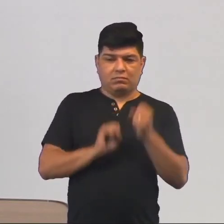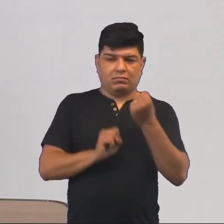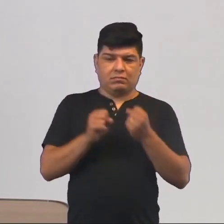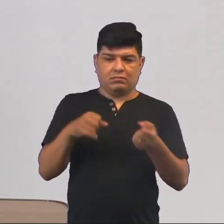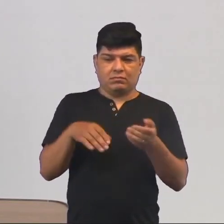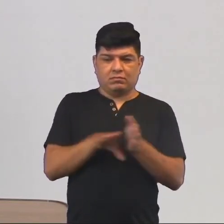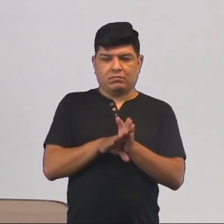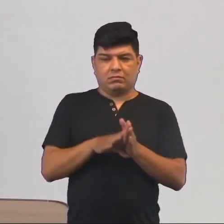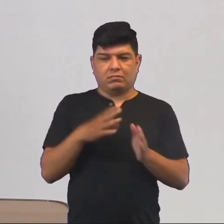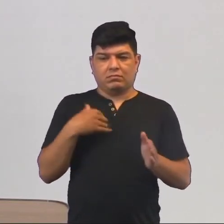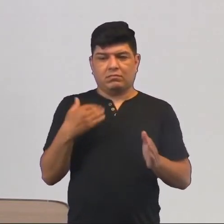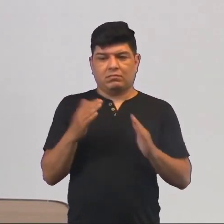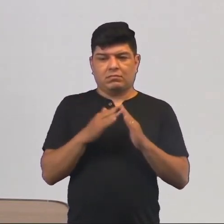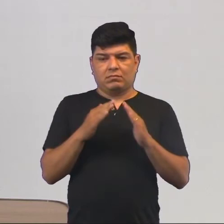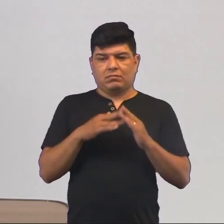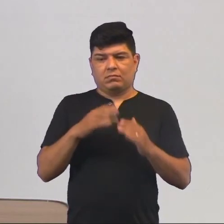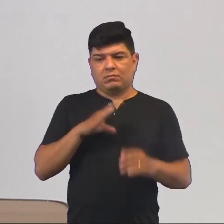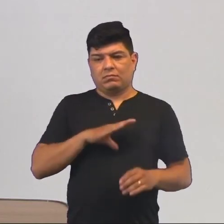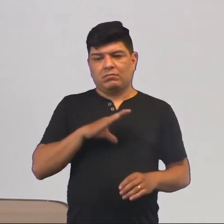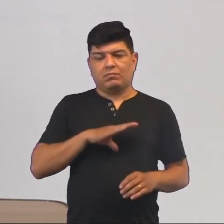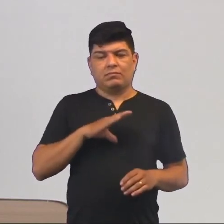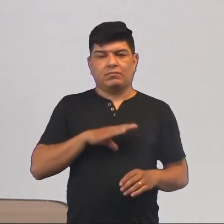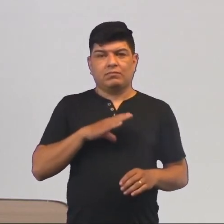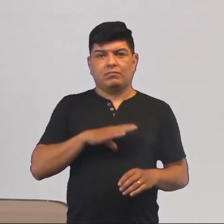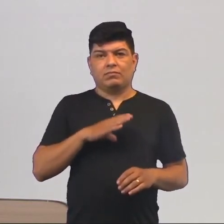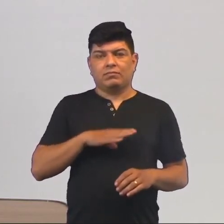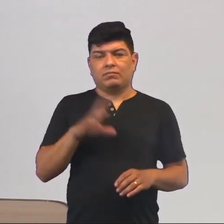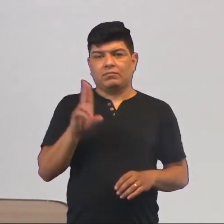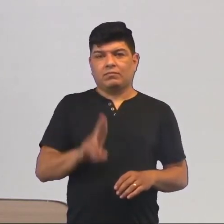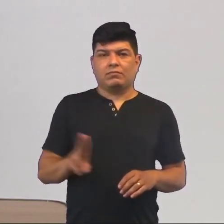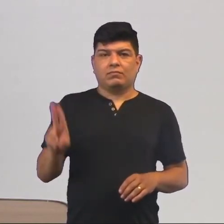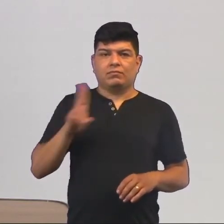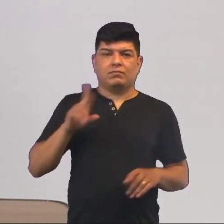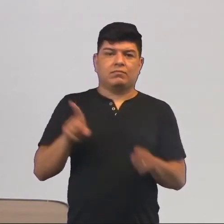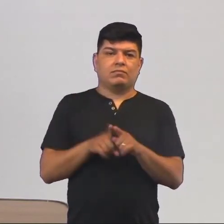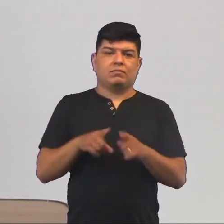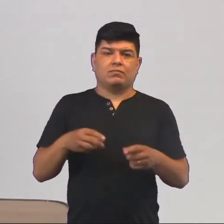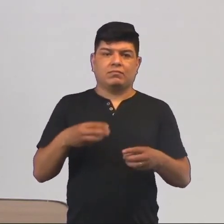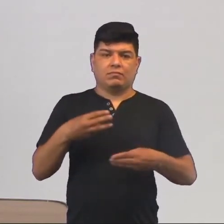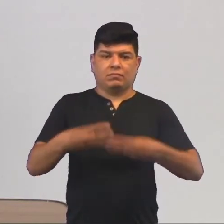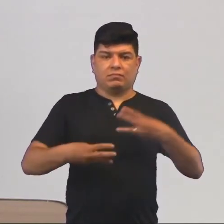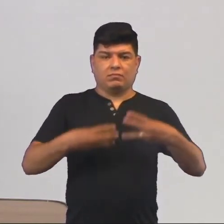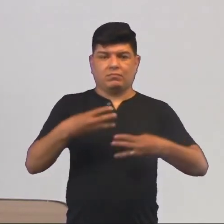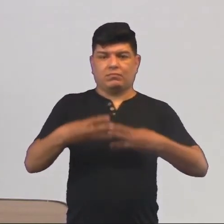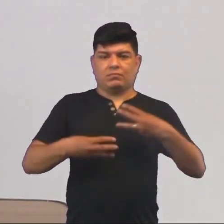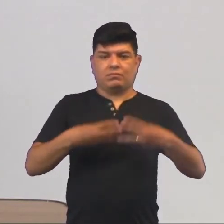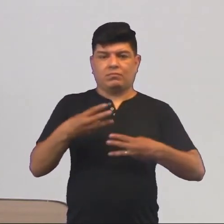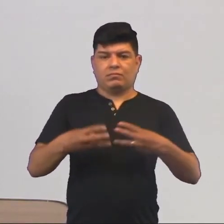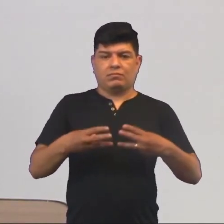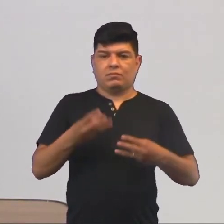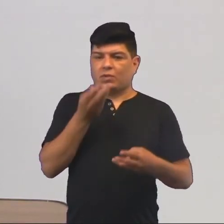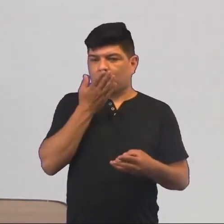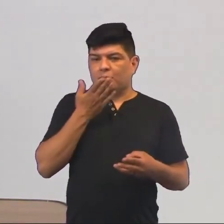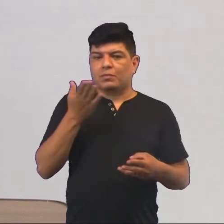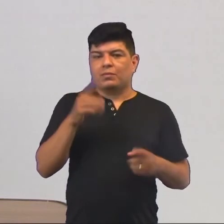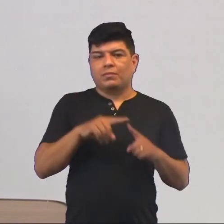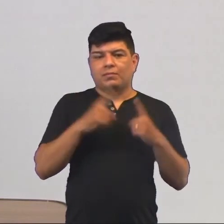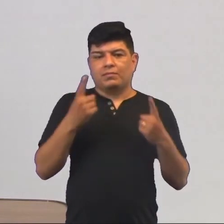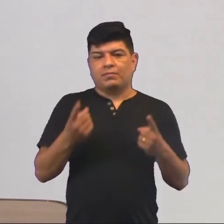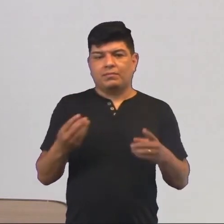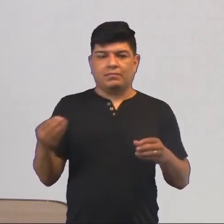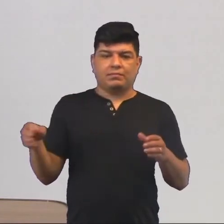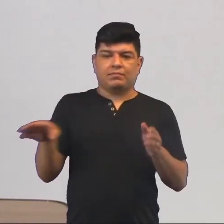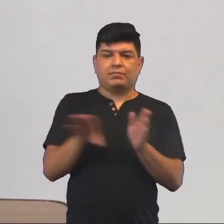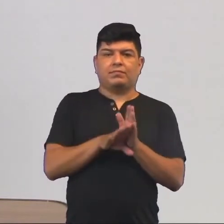indústria para poder chegar no meu consumo aqui na cidade como consumidor, para me usar. Assim como o macarrão. Ah, o trigo foi colhido, mas o trigo